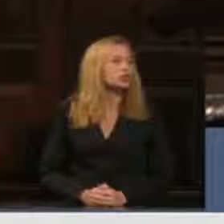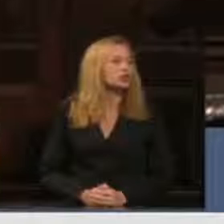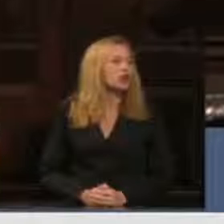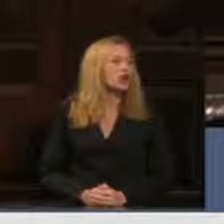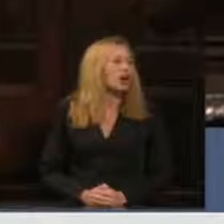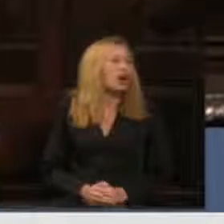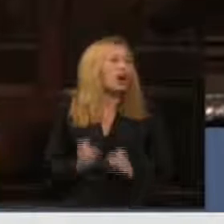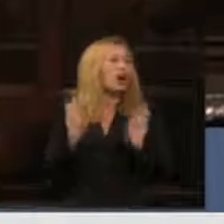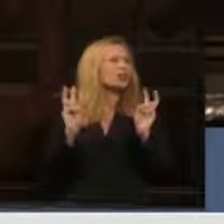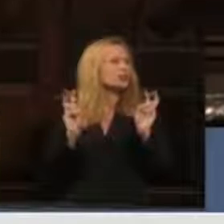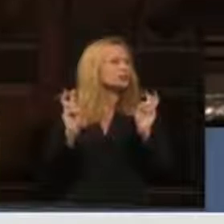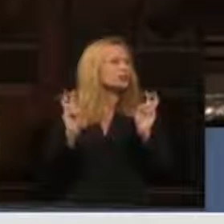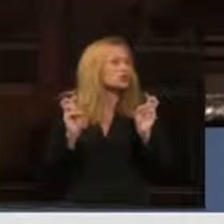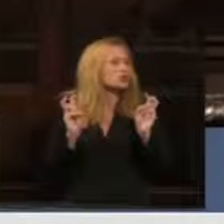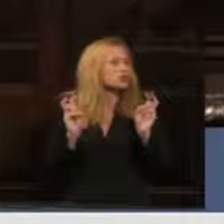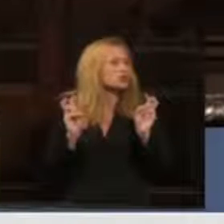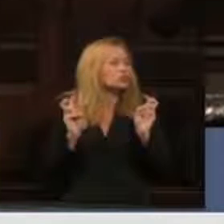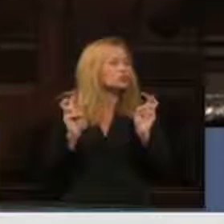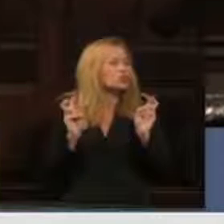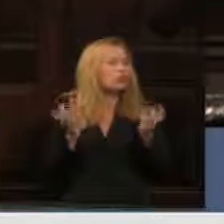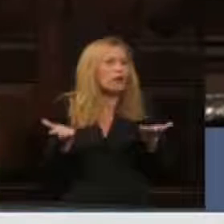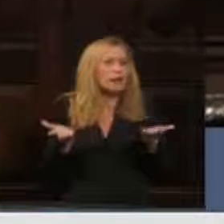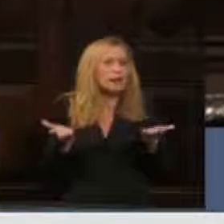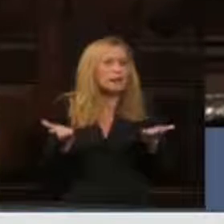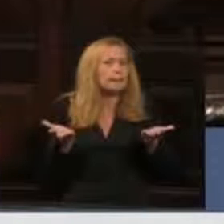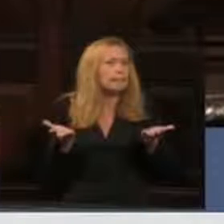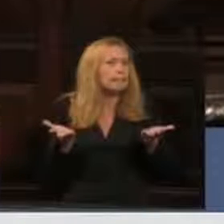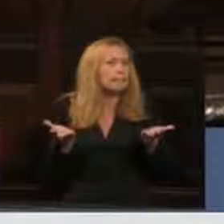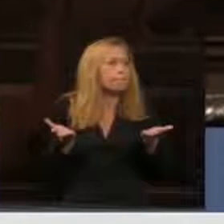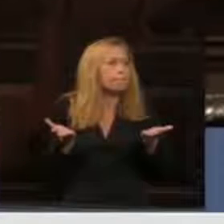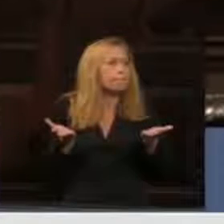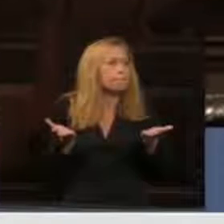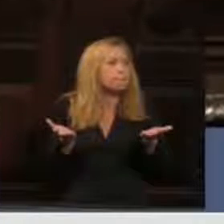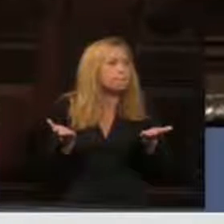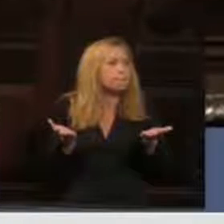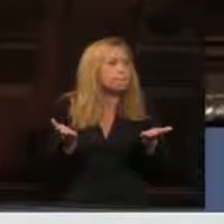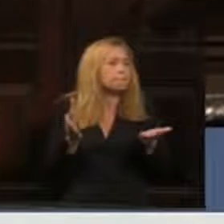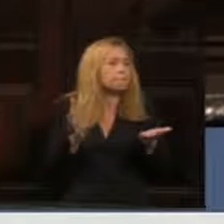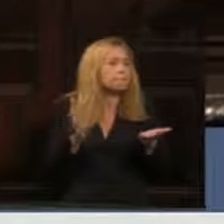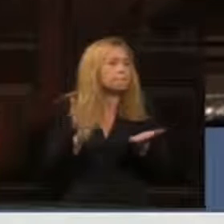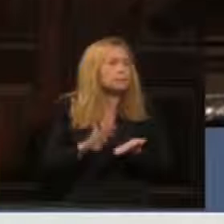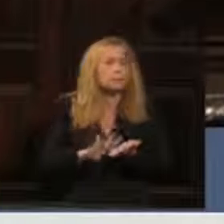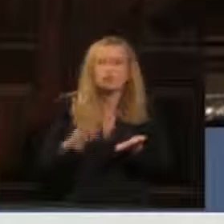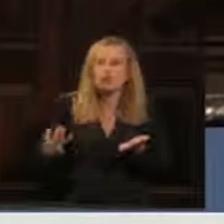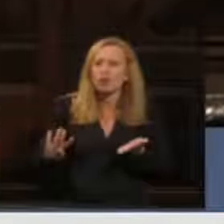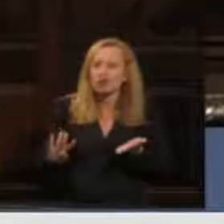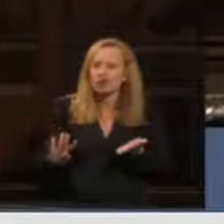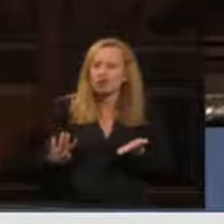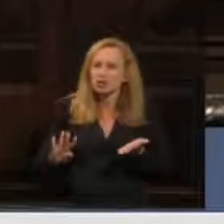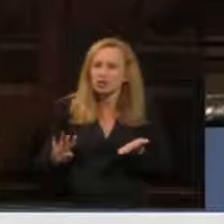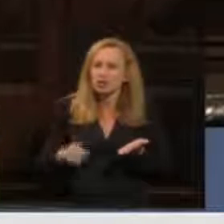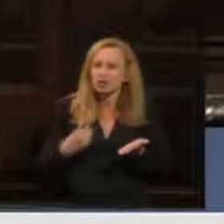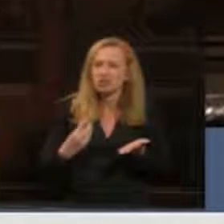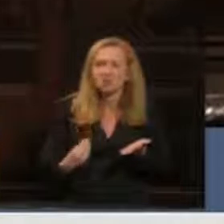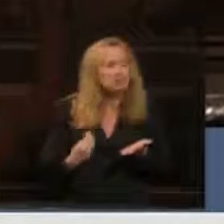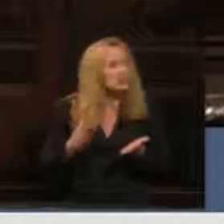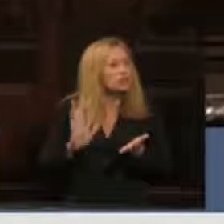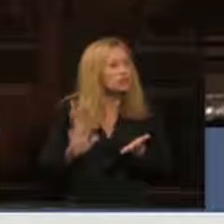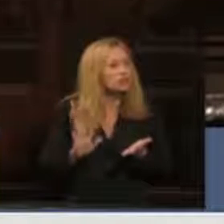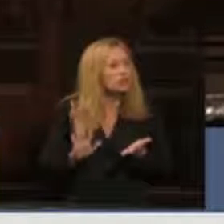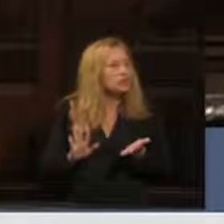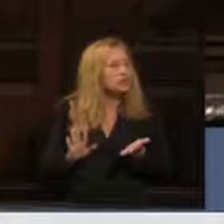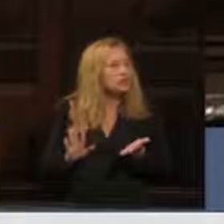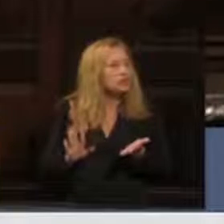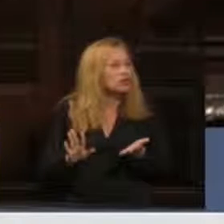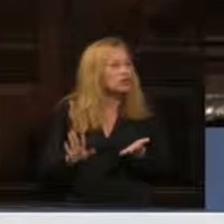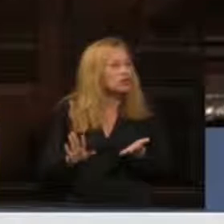questões que transcendem ao nosso cotidiano. Por isso que as matérias